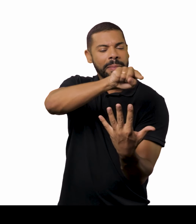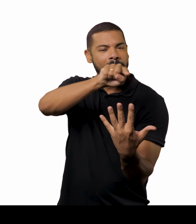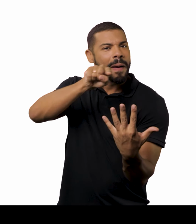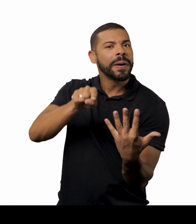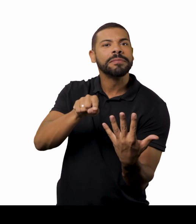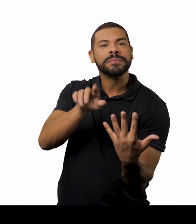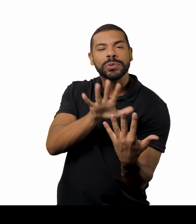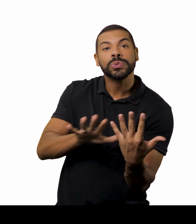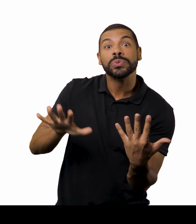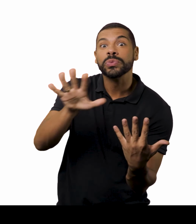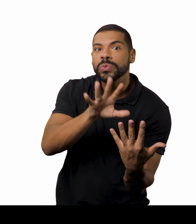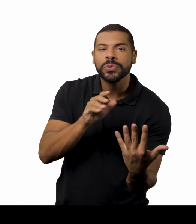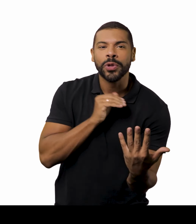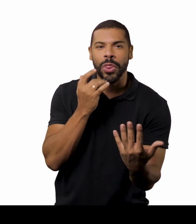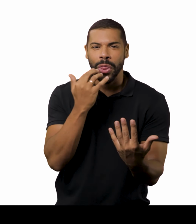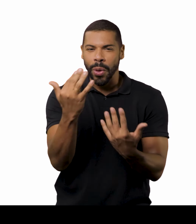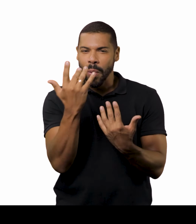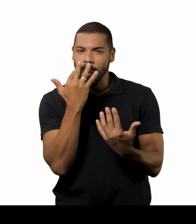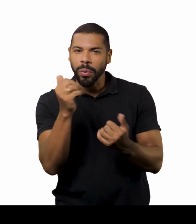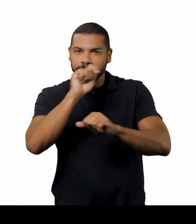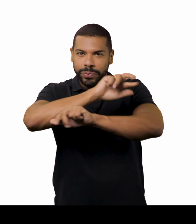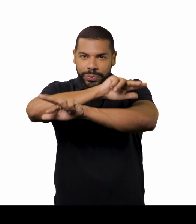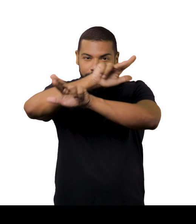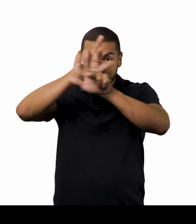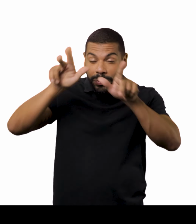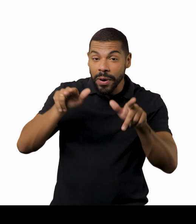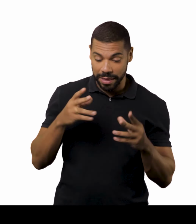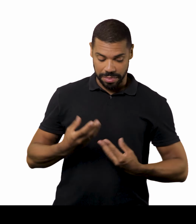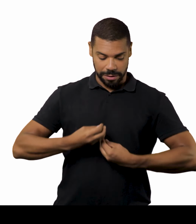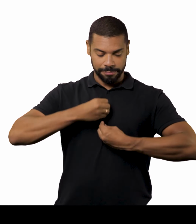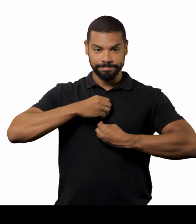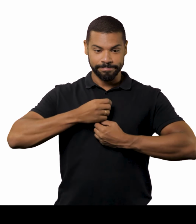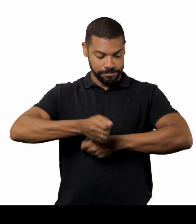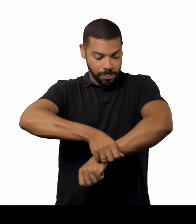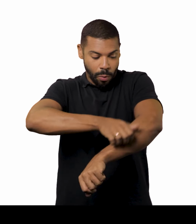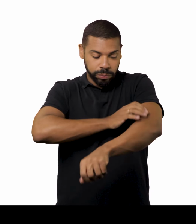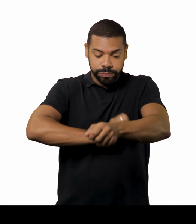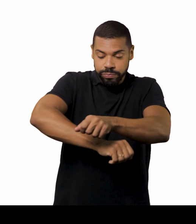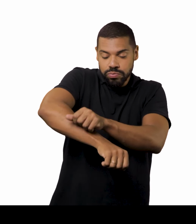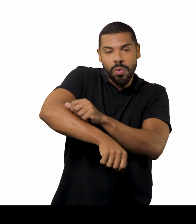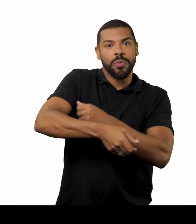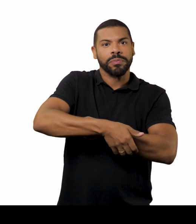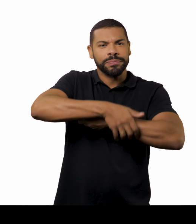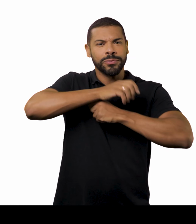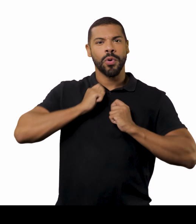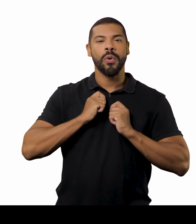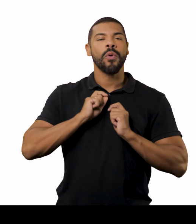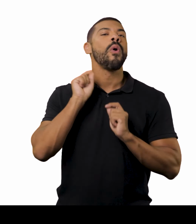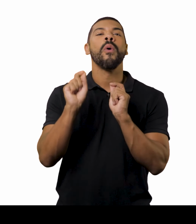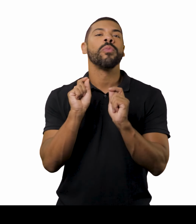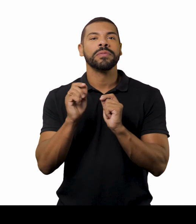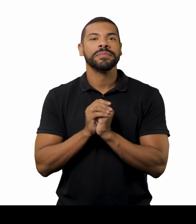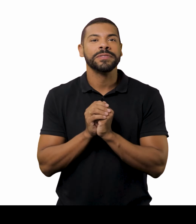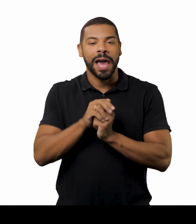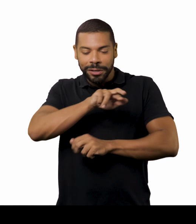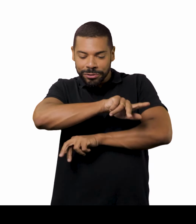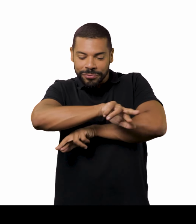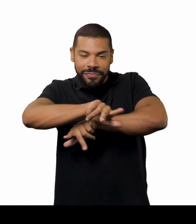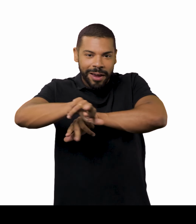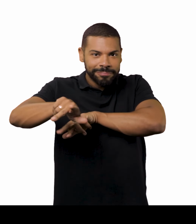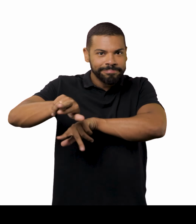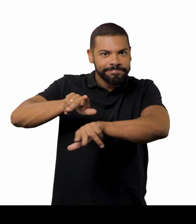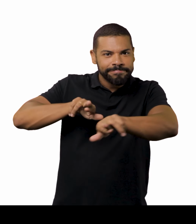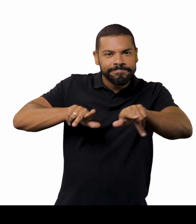da quantidade de cores. Eu acho que esse casaco, se tem uma palavra para resumir, ele é um casaco